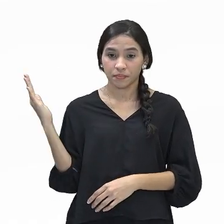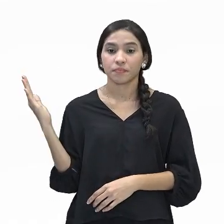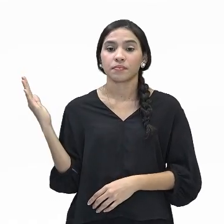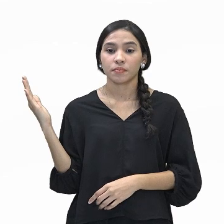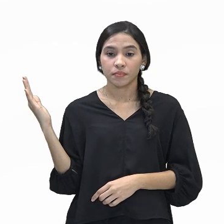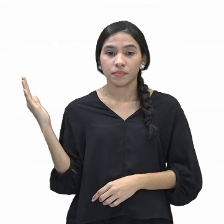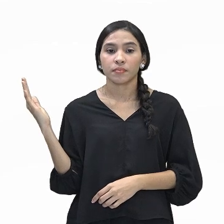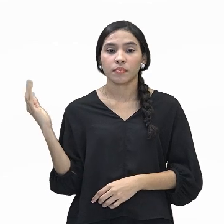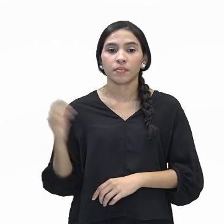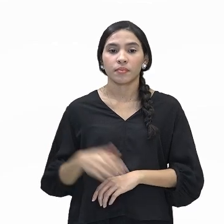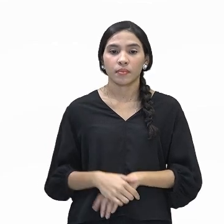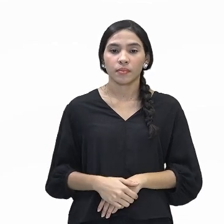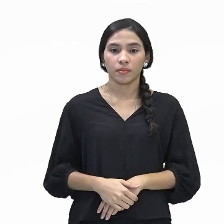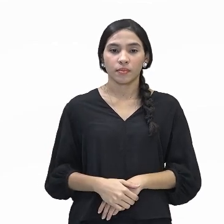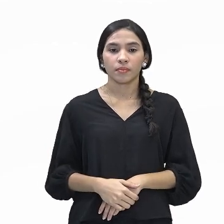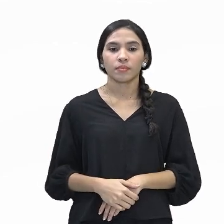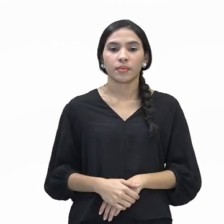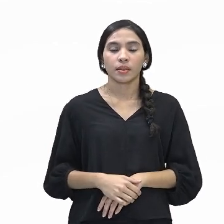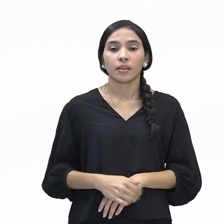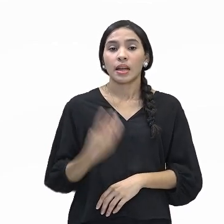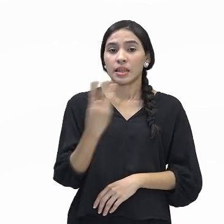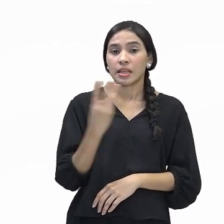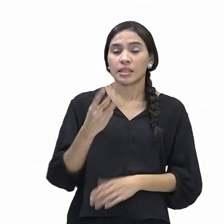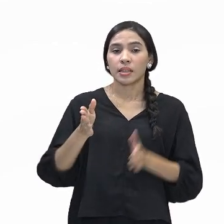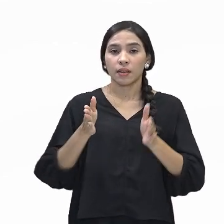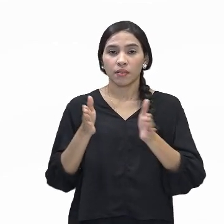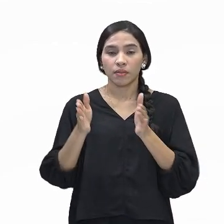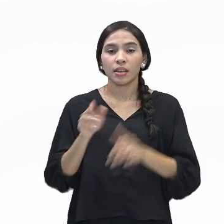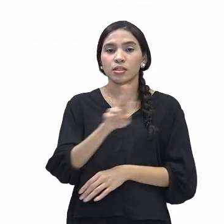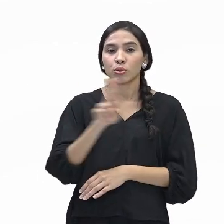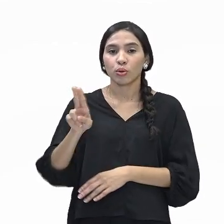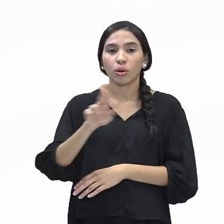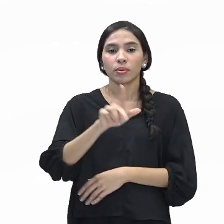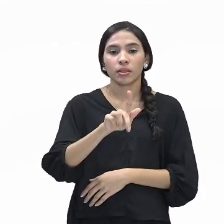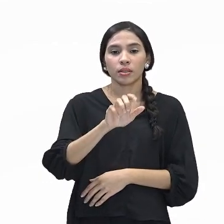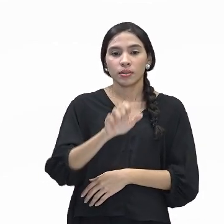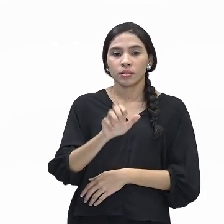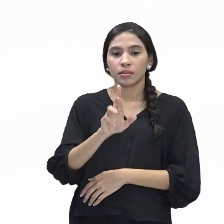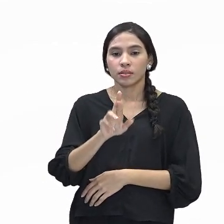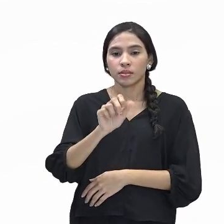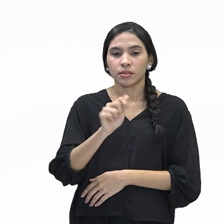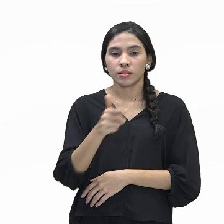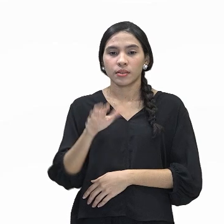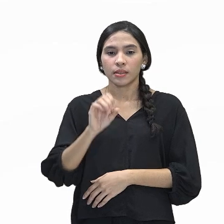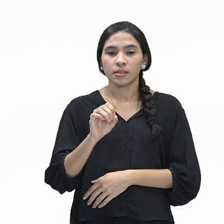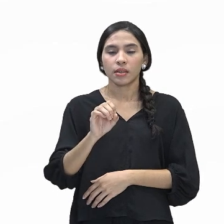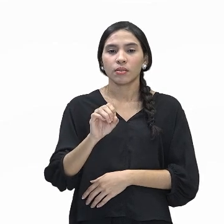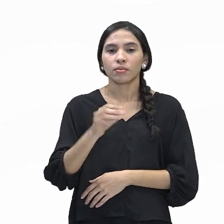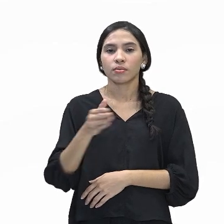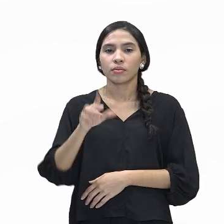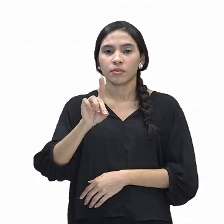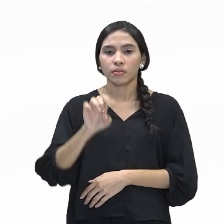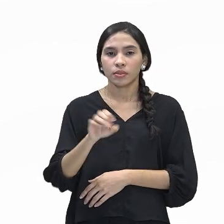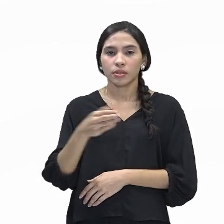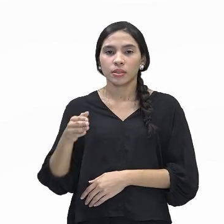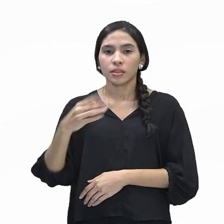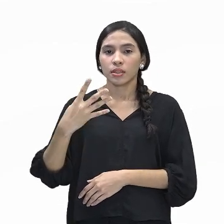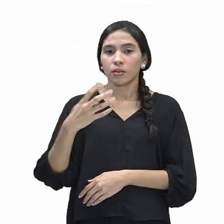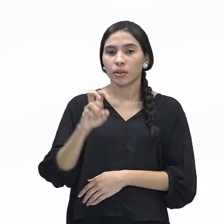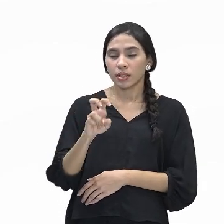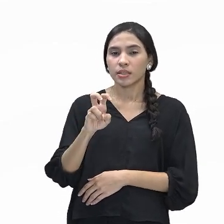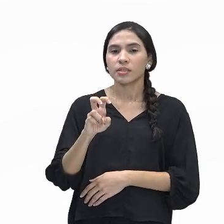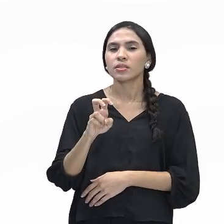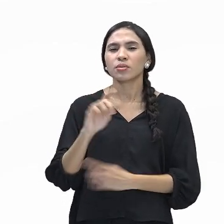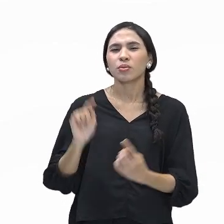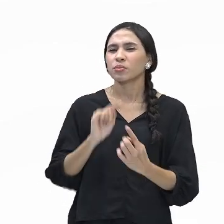terceira fase. Aí ela é chamada de geração de 45, que vai trazer o quê? Equilíbrio